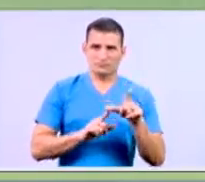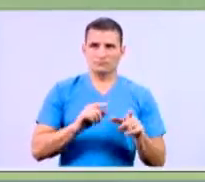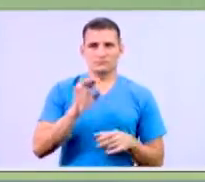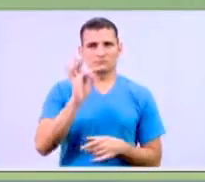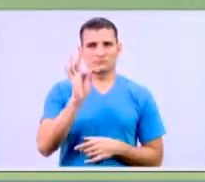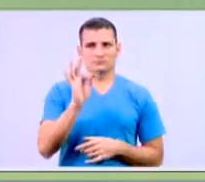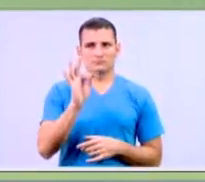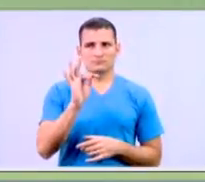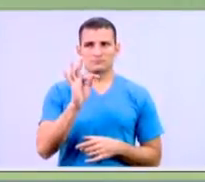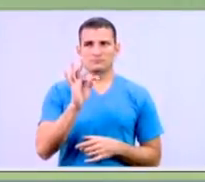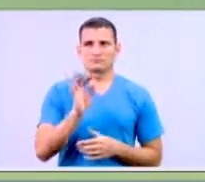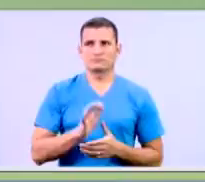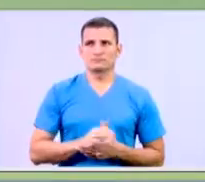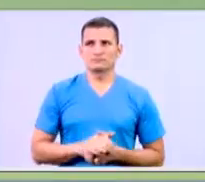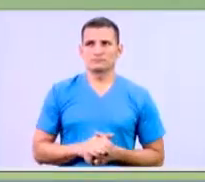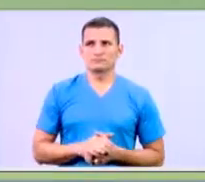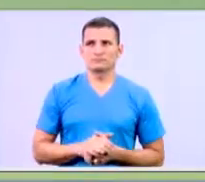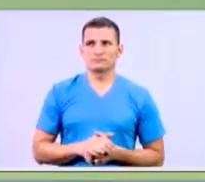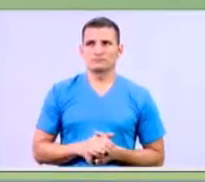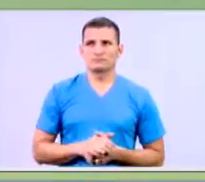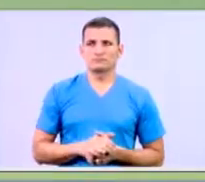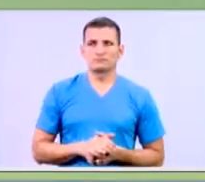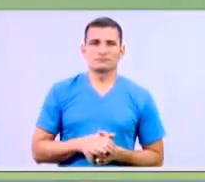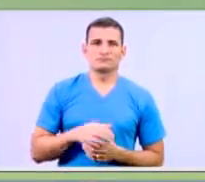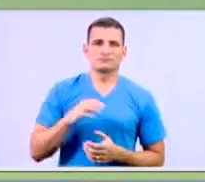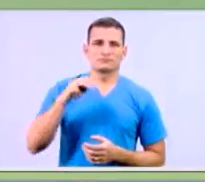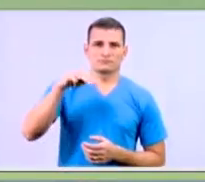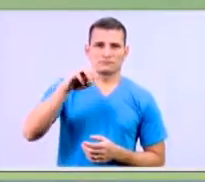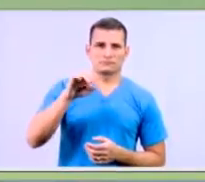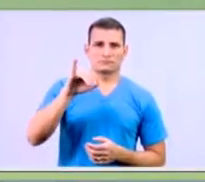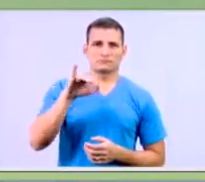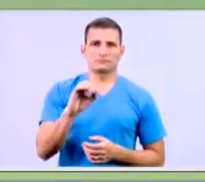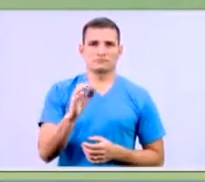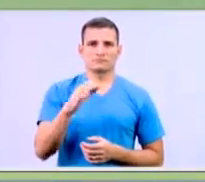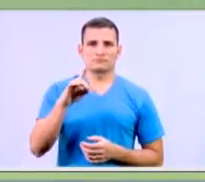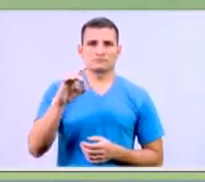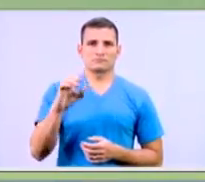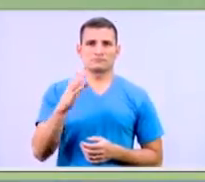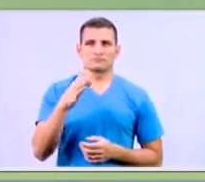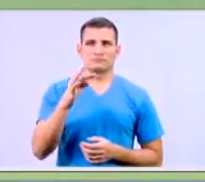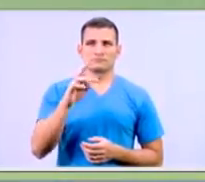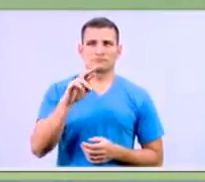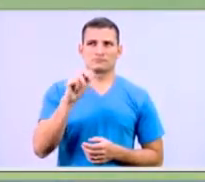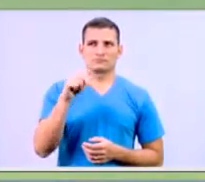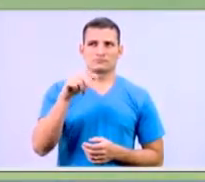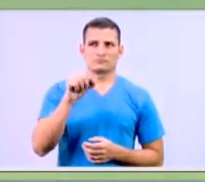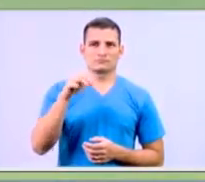final, a gente vai falar do meio de transmissão a ser trabalhado, ok?